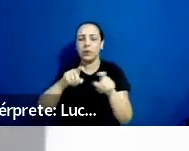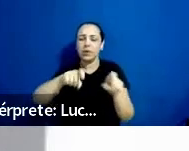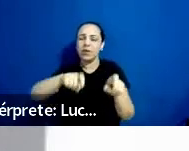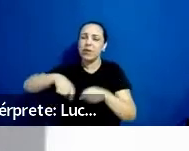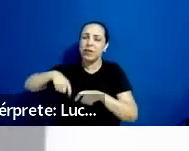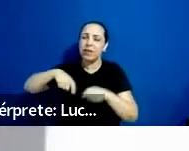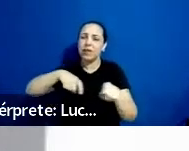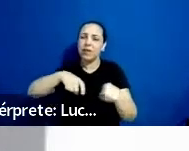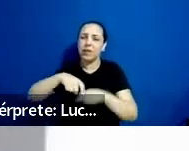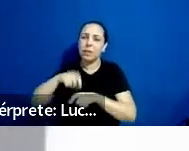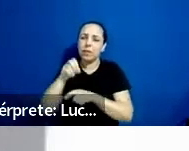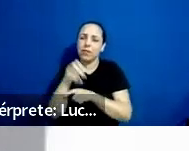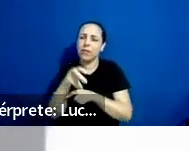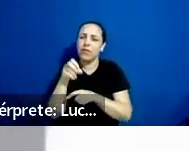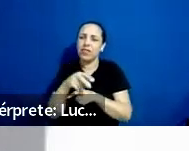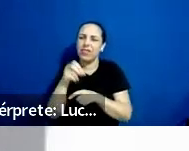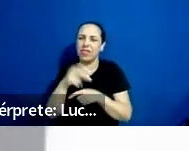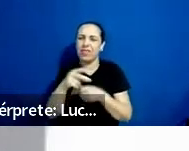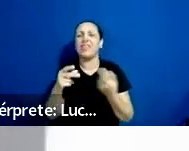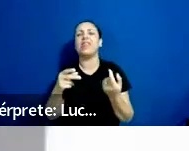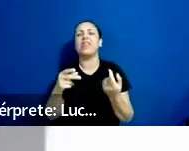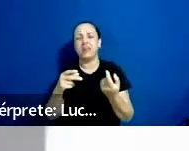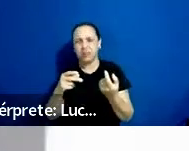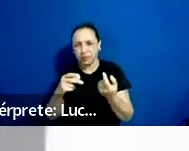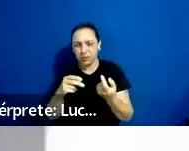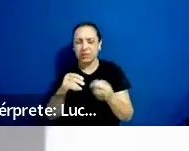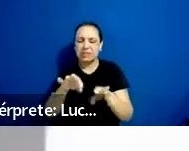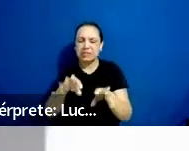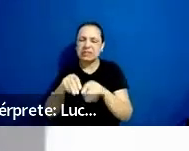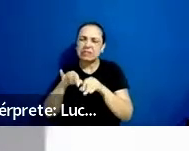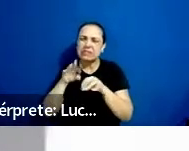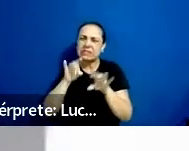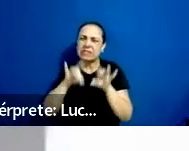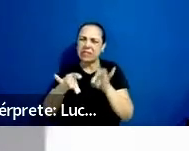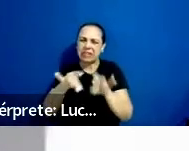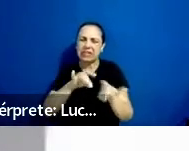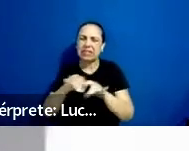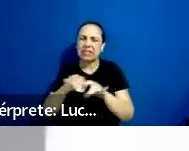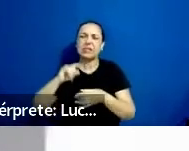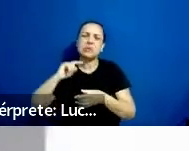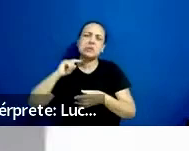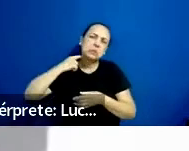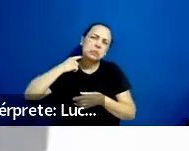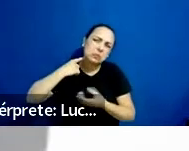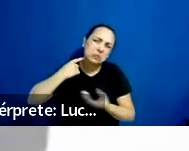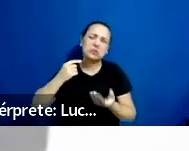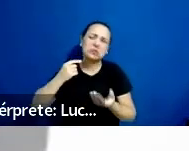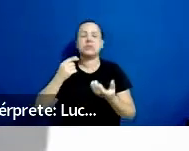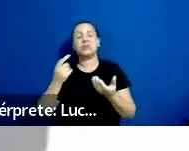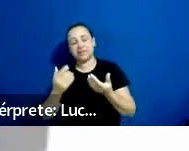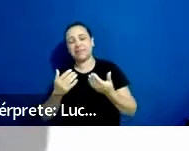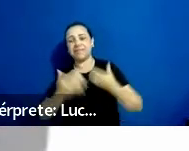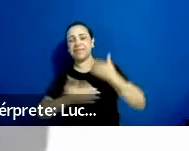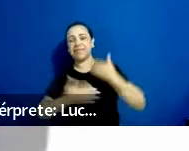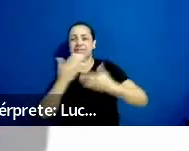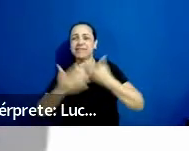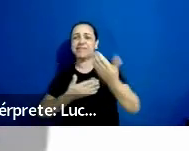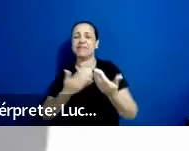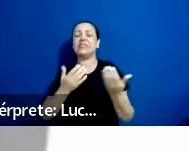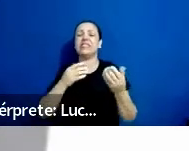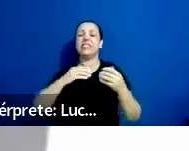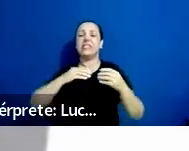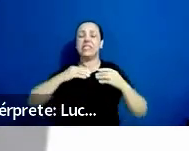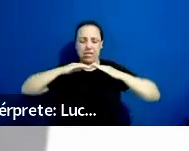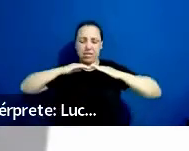a gente às vezes não pega sol, a gente não coloca os pés na grama, a gente não come comida de verdade, e isso vai deixando o nosso organismo